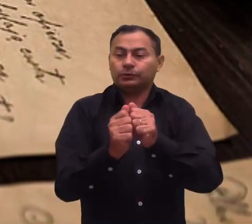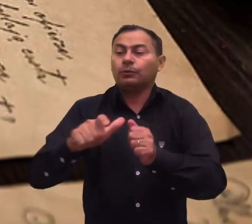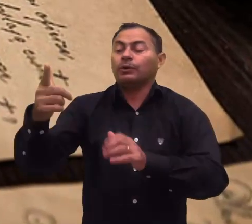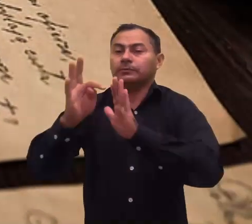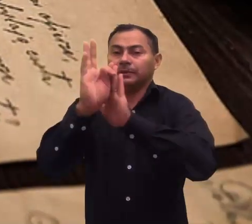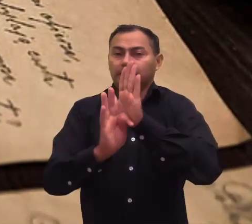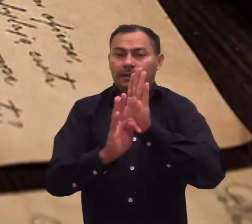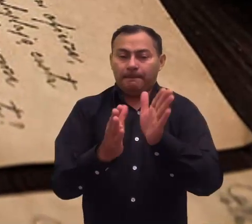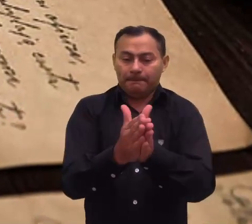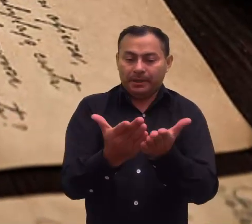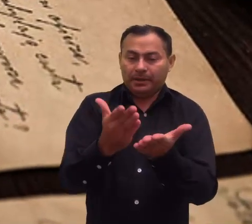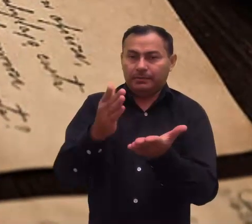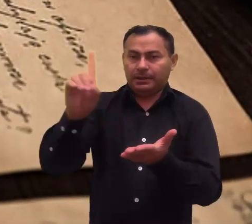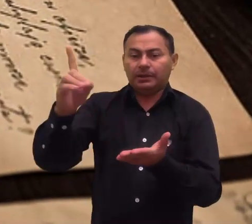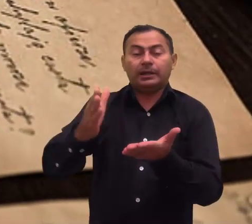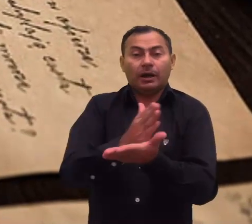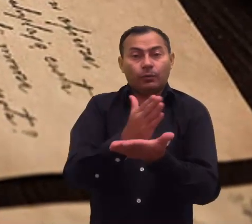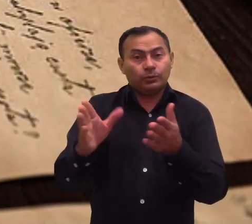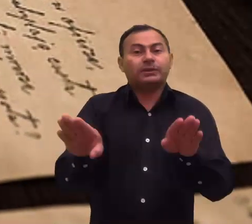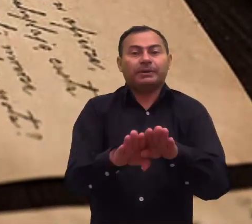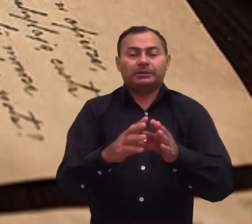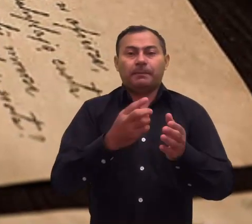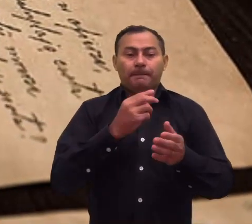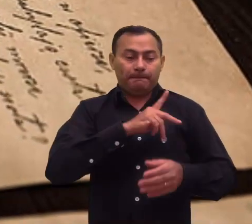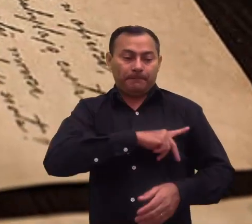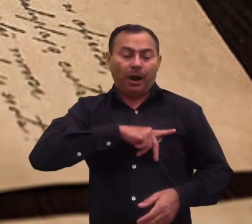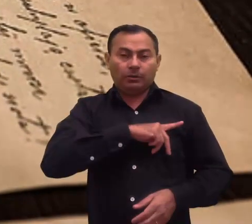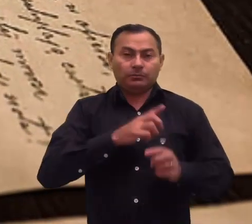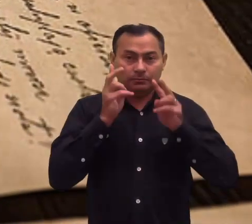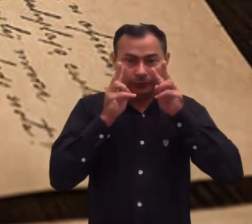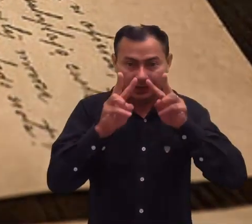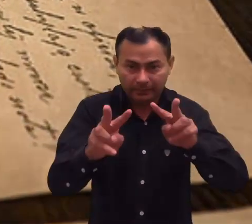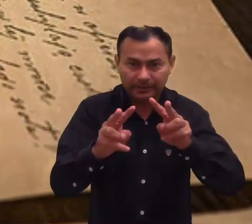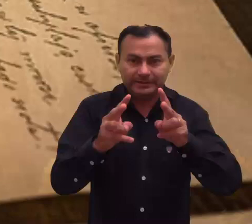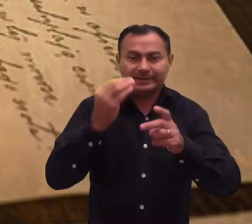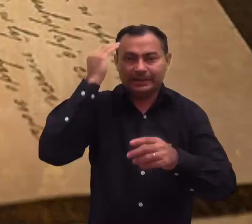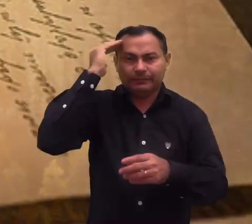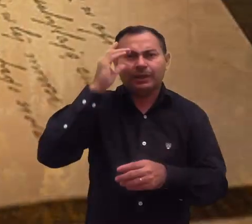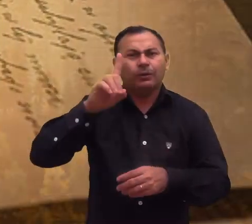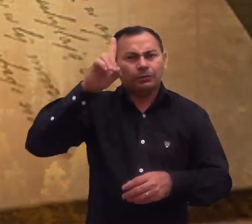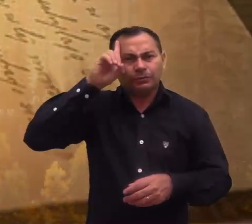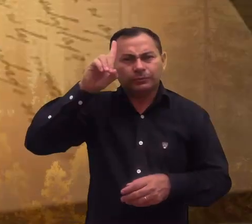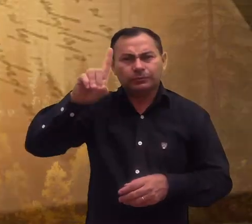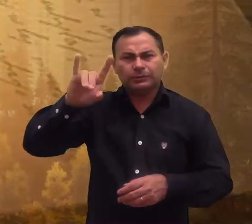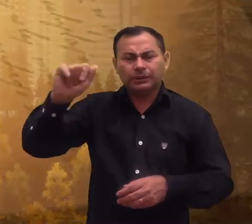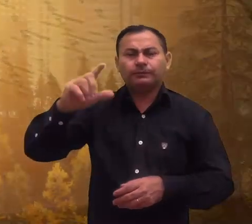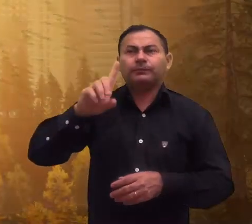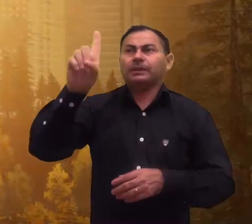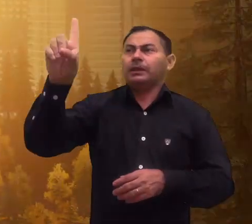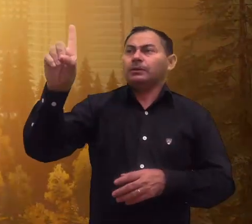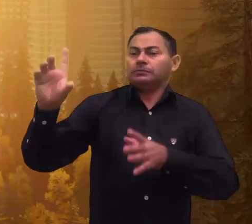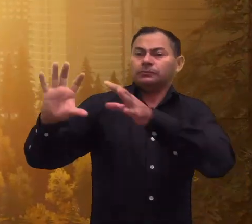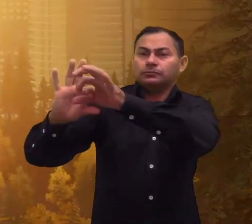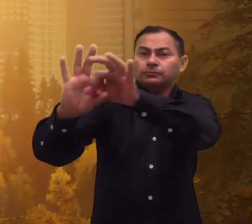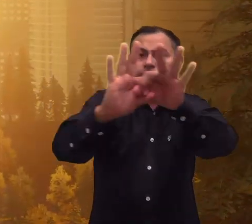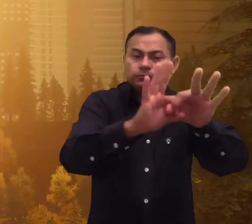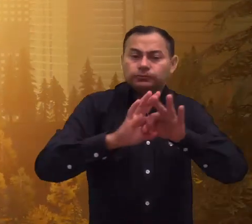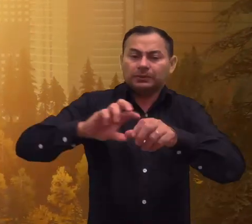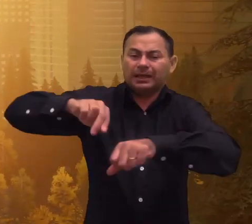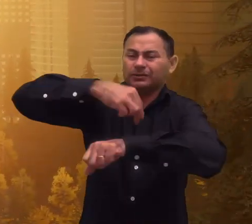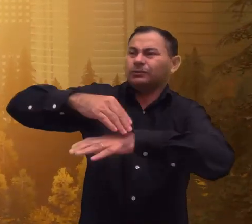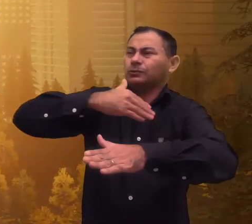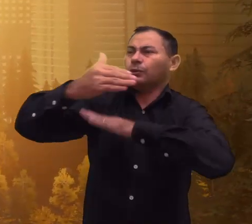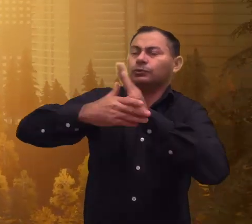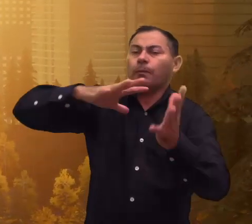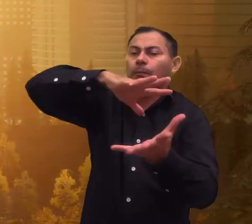com outros textos da Bíblia, inclusive alguns de Paulo, veremos que um dia Deus